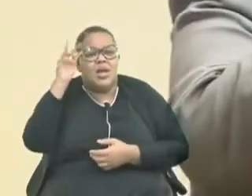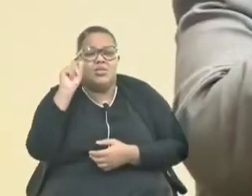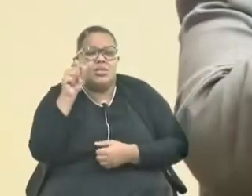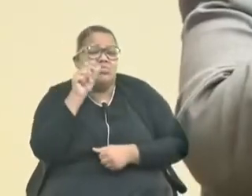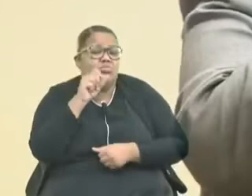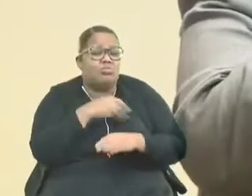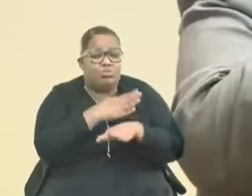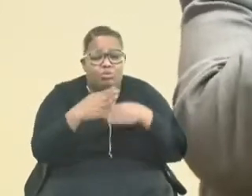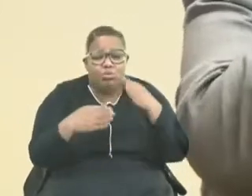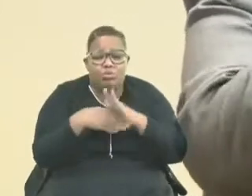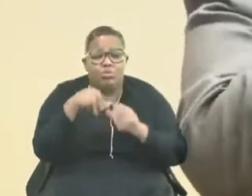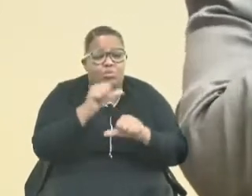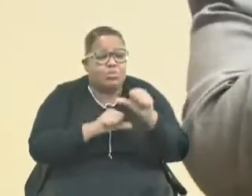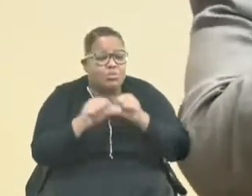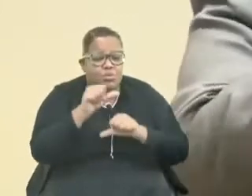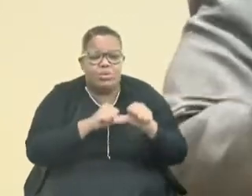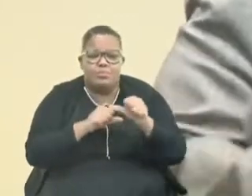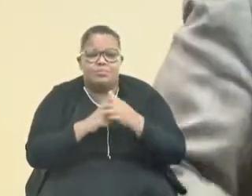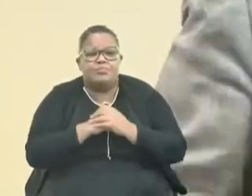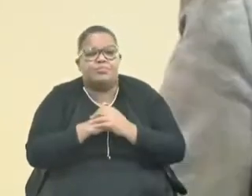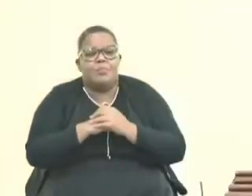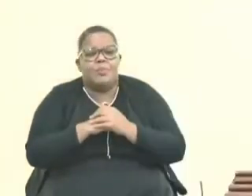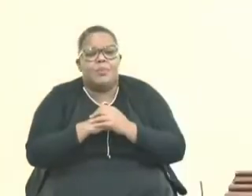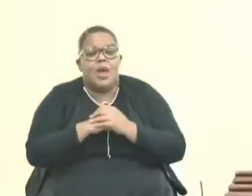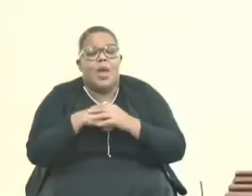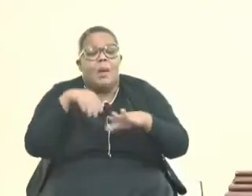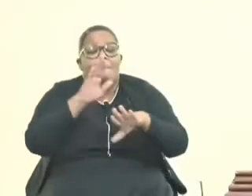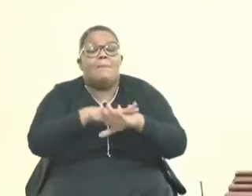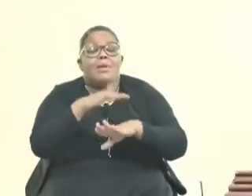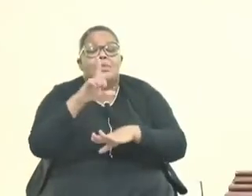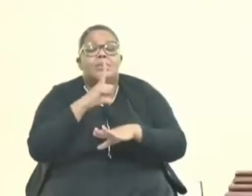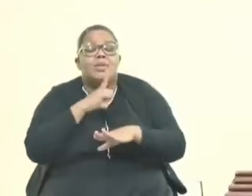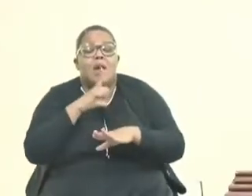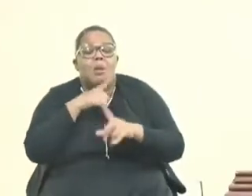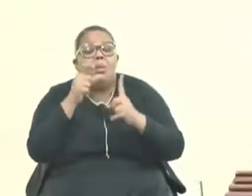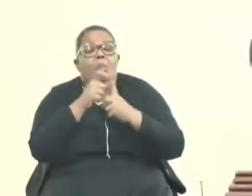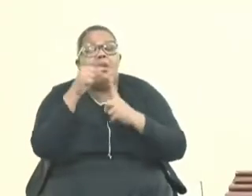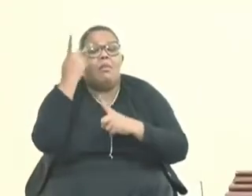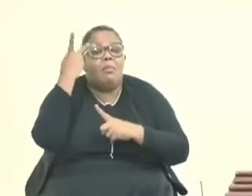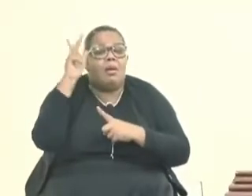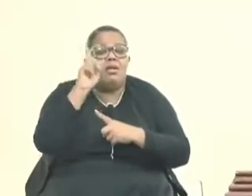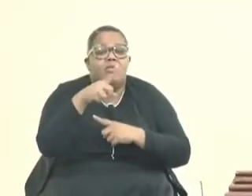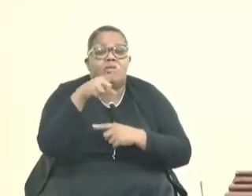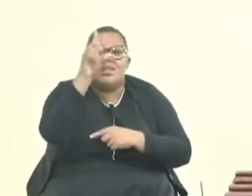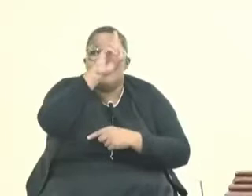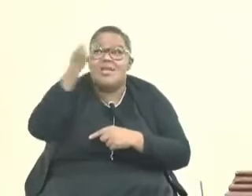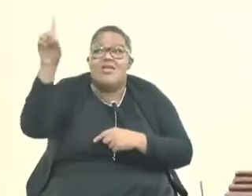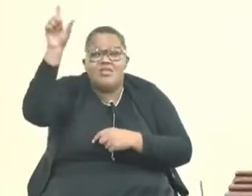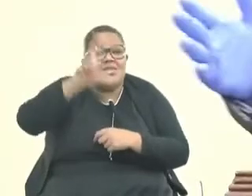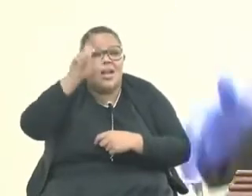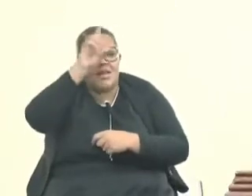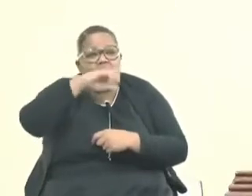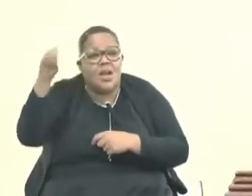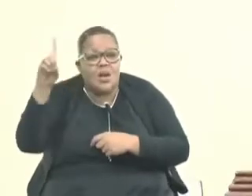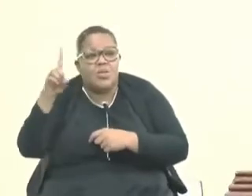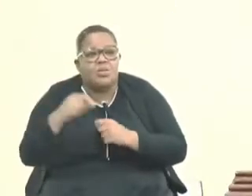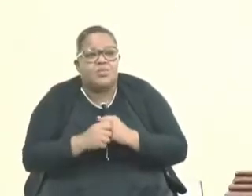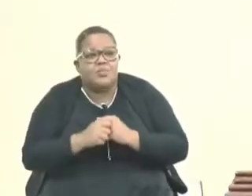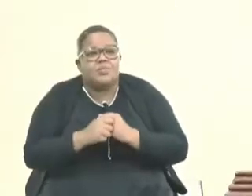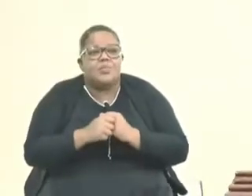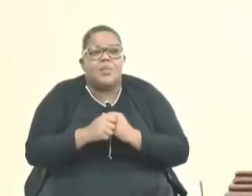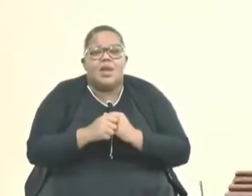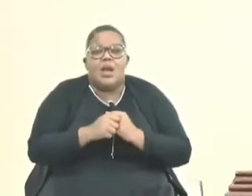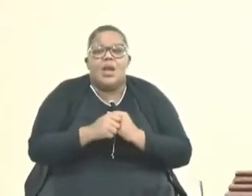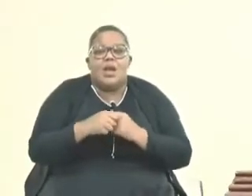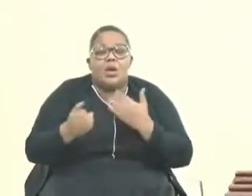é você tomar conta eu tenho uma palavra para você Deus continua sendo Deus bom e quando a gente menos espera Deus dá o